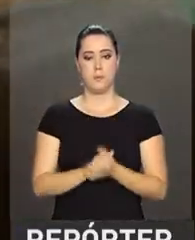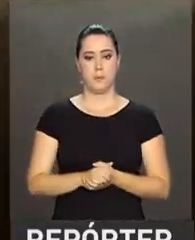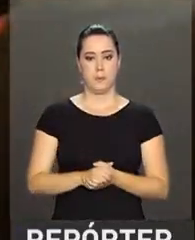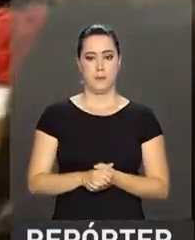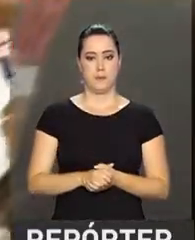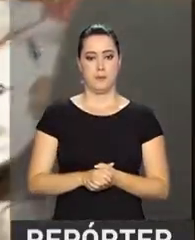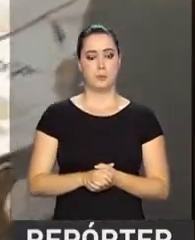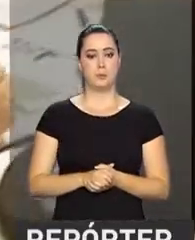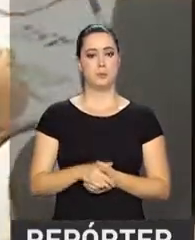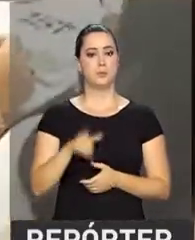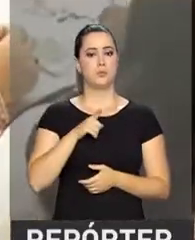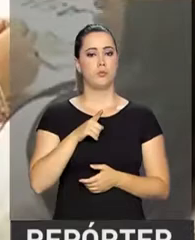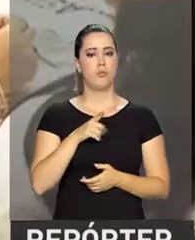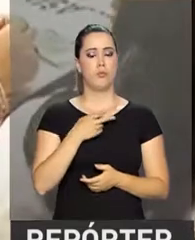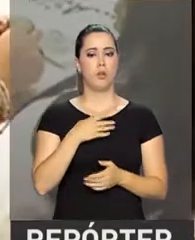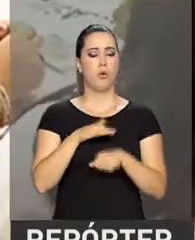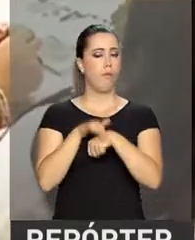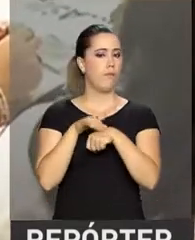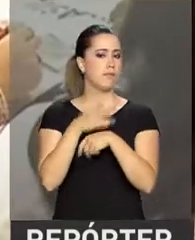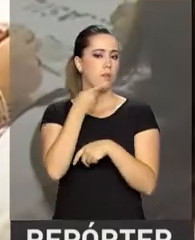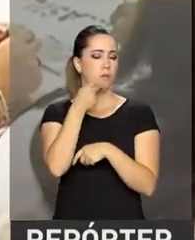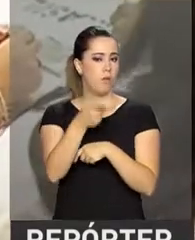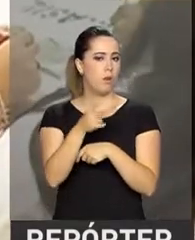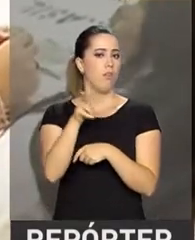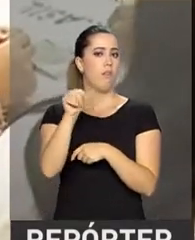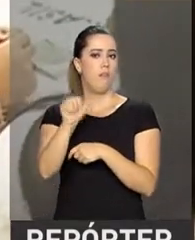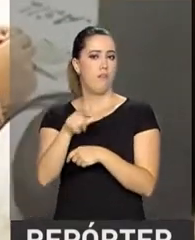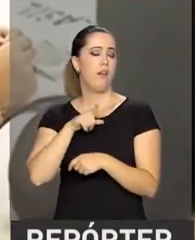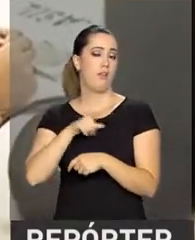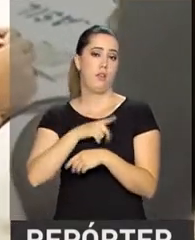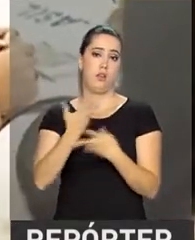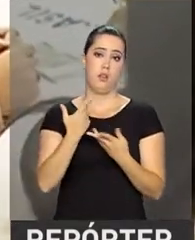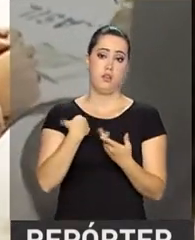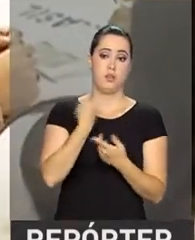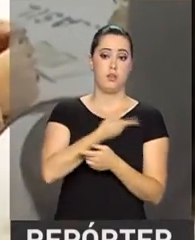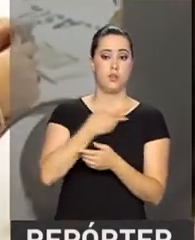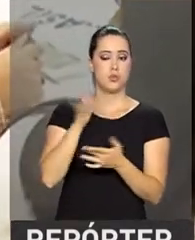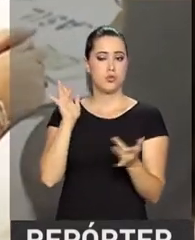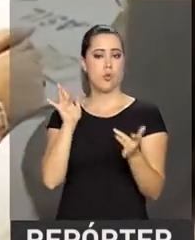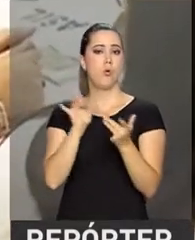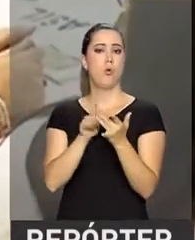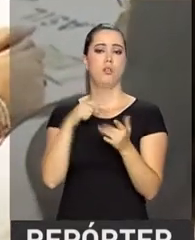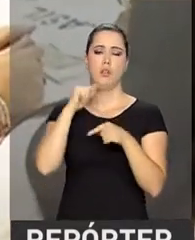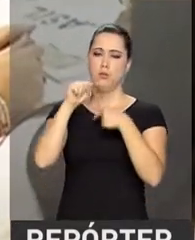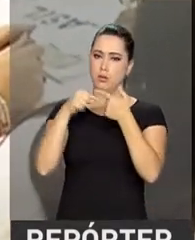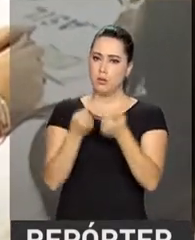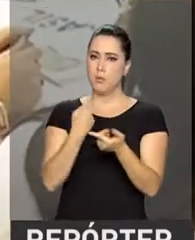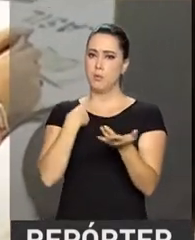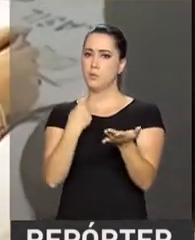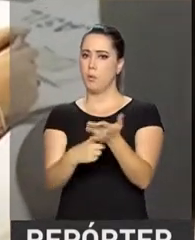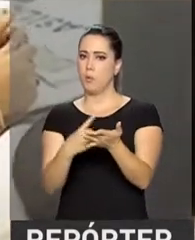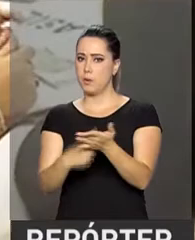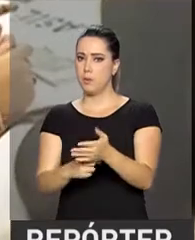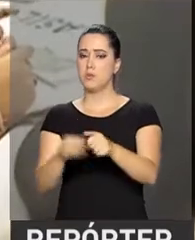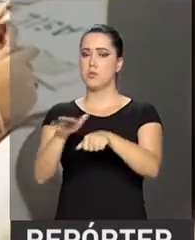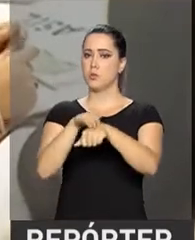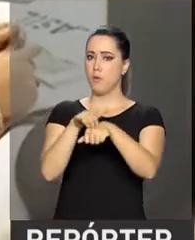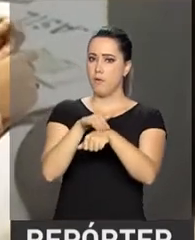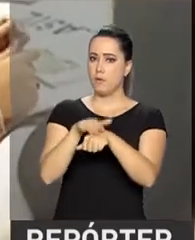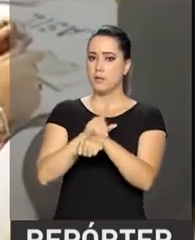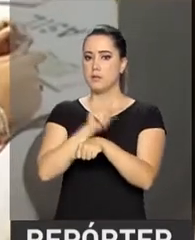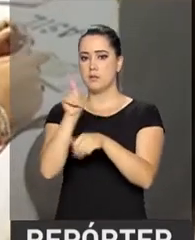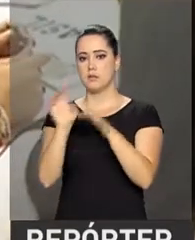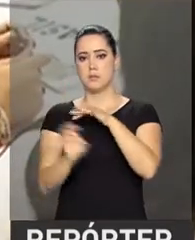né, no seu perfil que você está procurando hoje com o administrativo. A gente entra em contato para agendar uma entrevista, a gente conversar